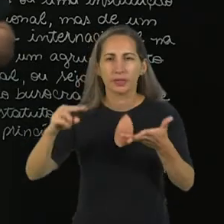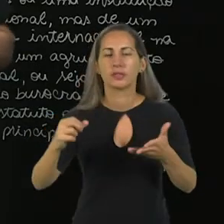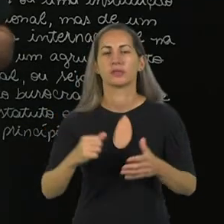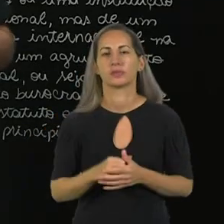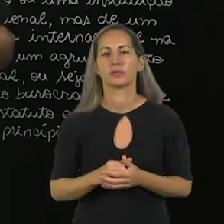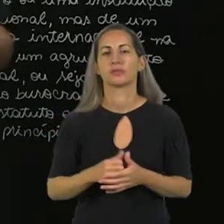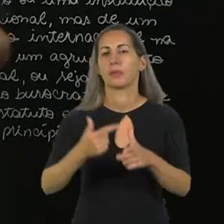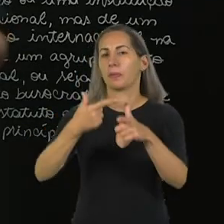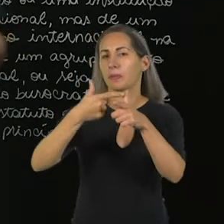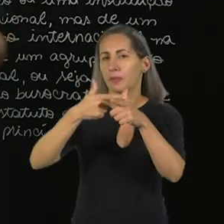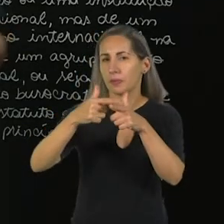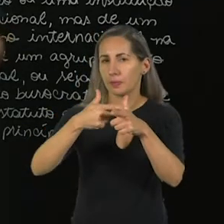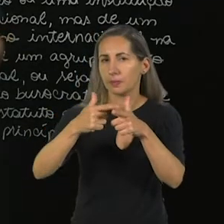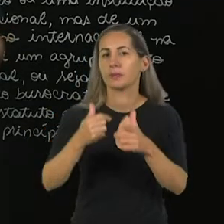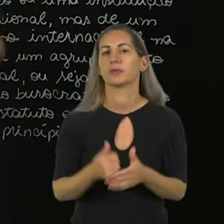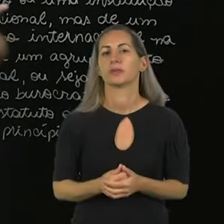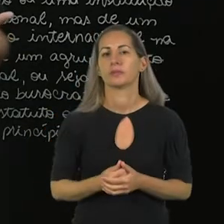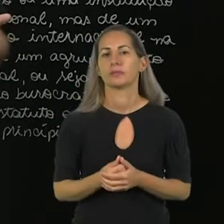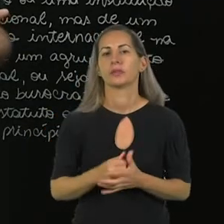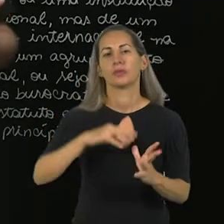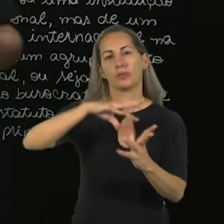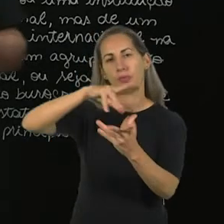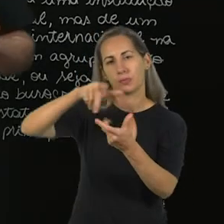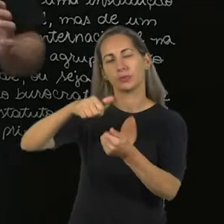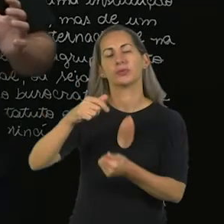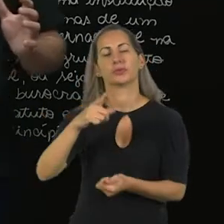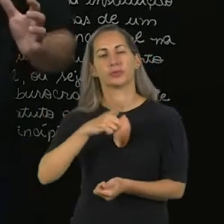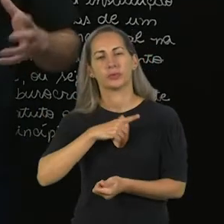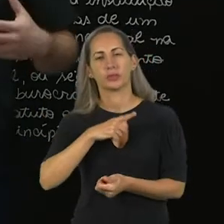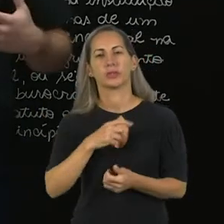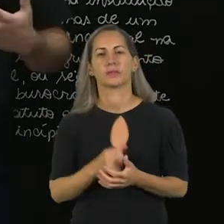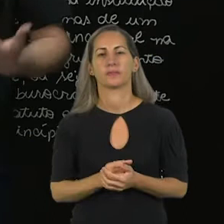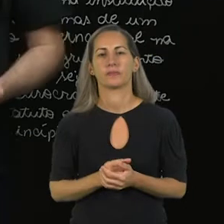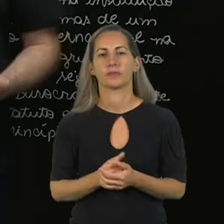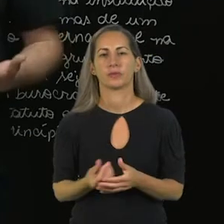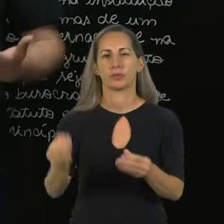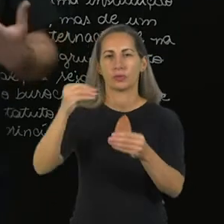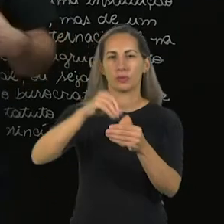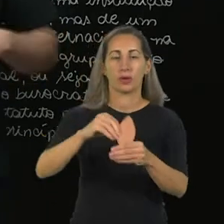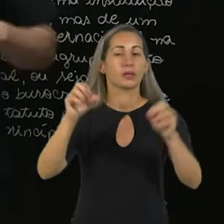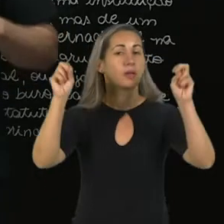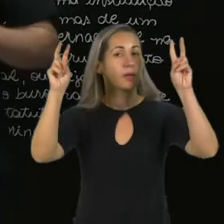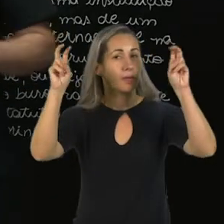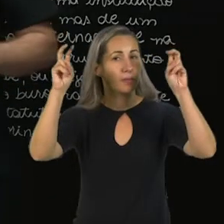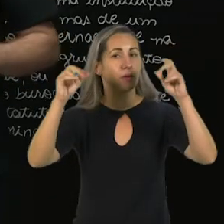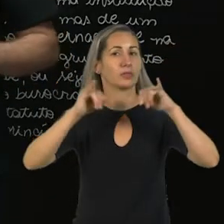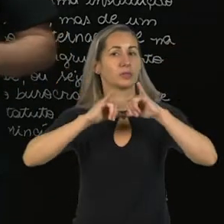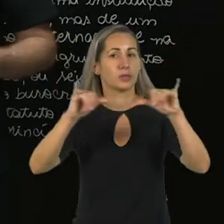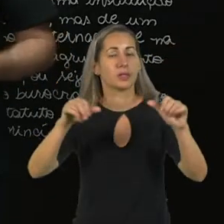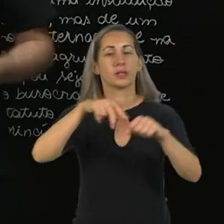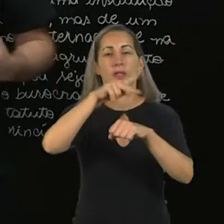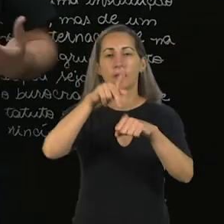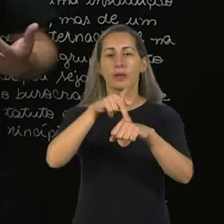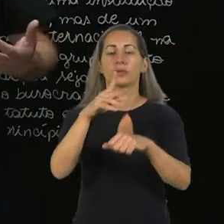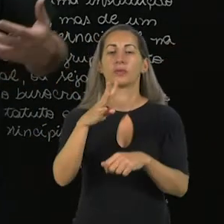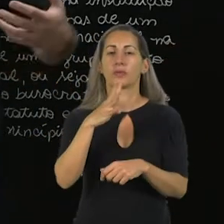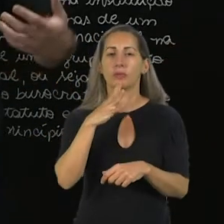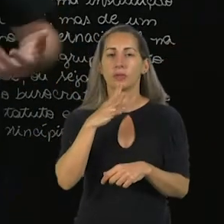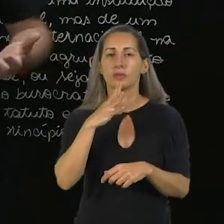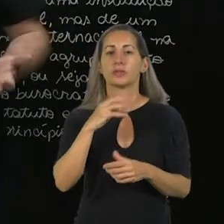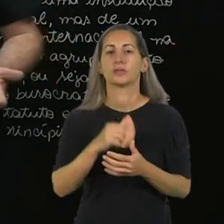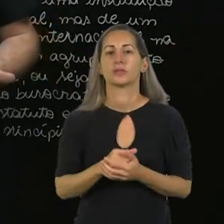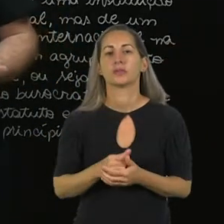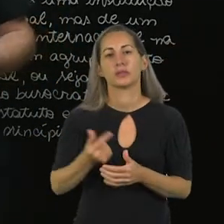outros problemas que afligem o mundo inteiro para ser colocado em pauta justamente pelos países conhecidos como